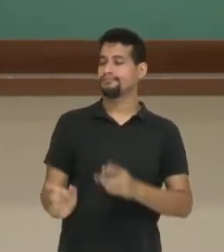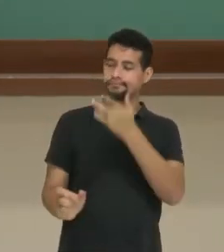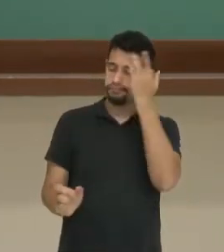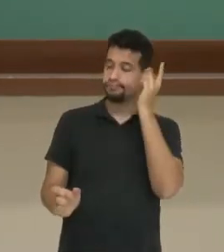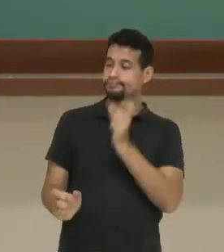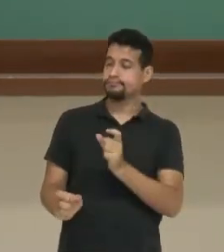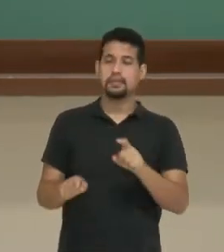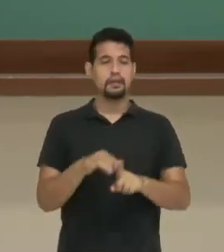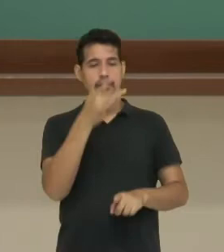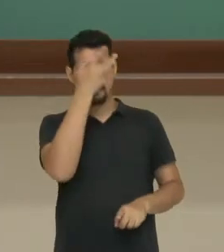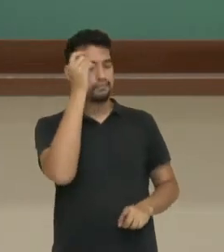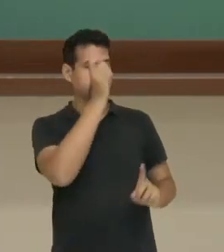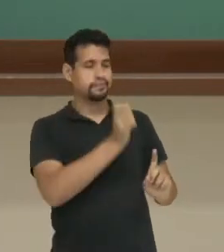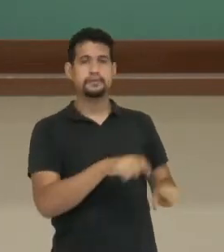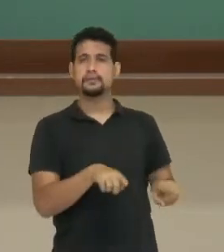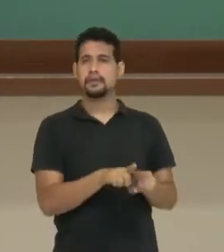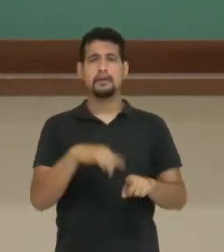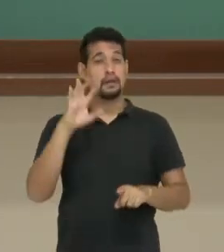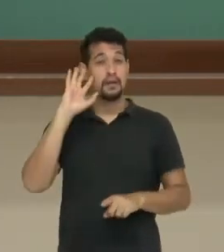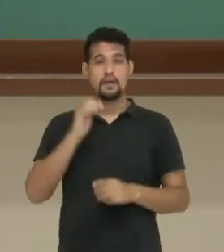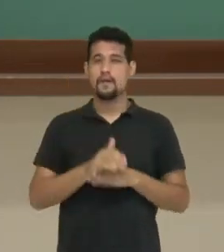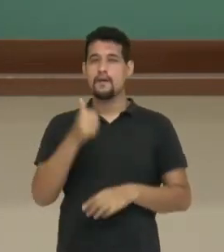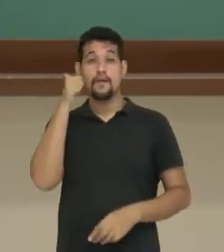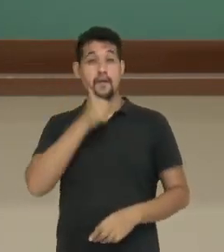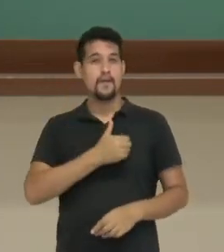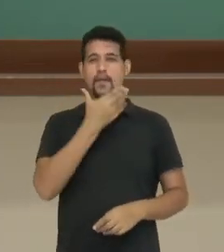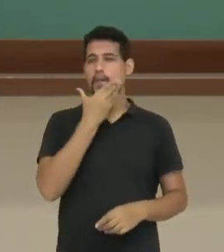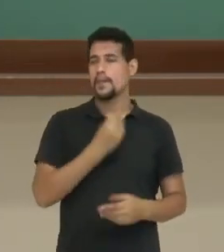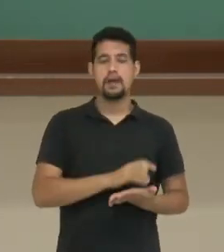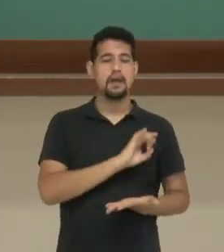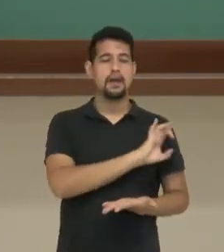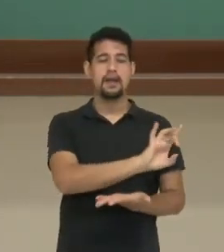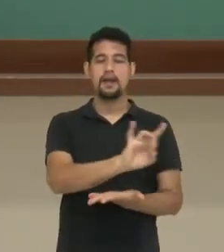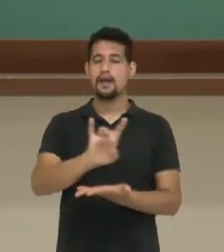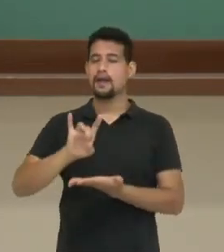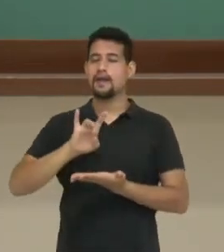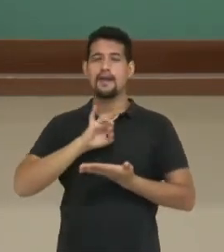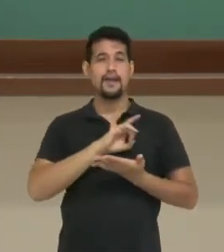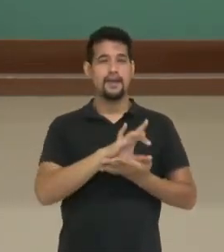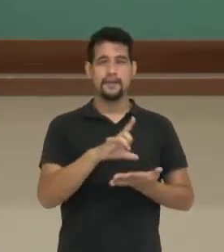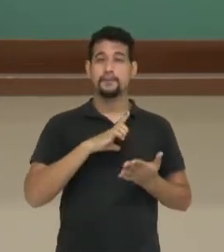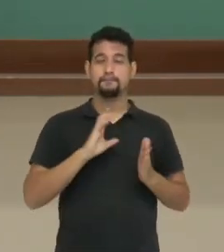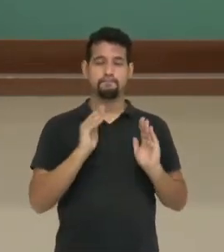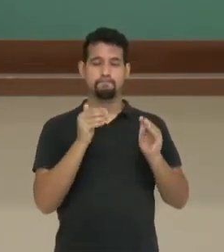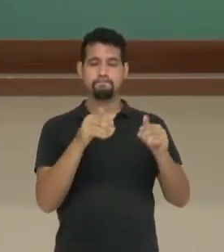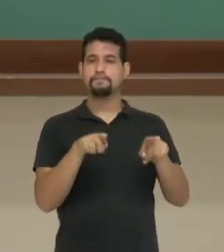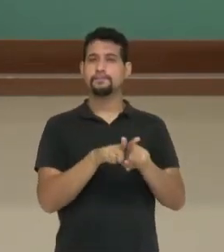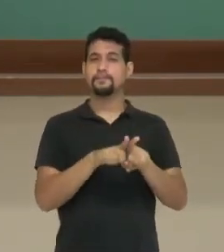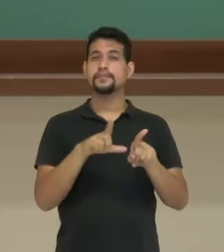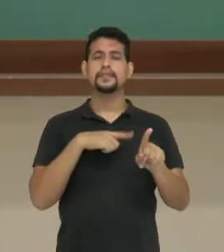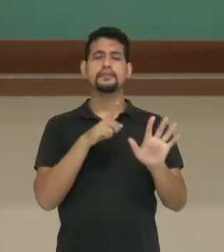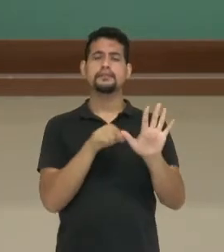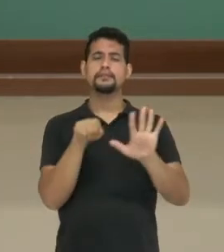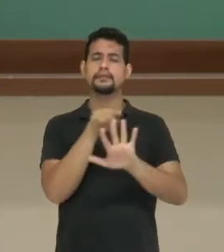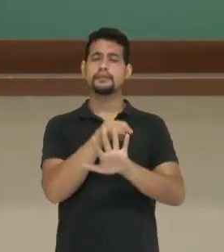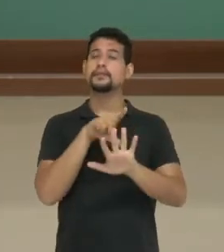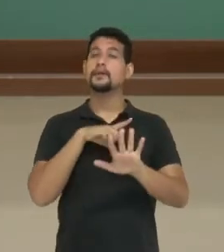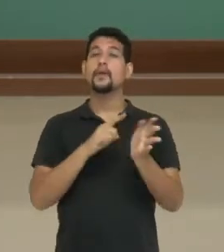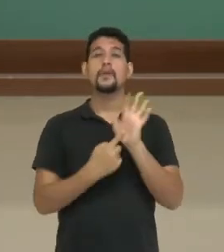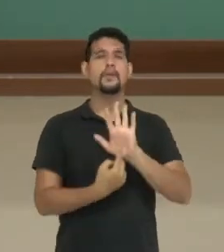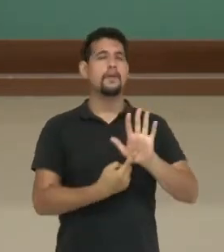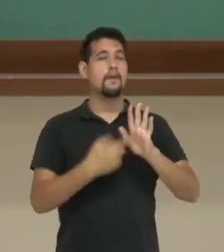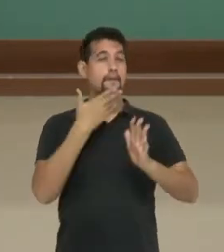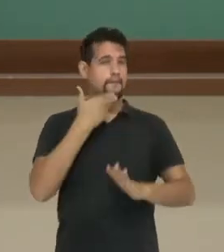outro. Né? Categorias feminino e masculino, cada uma dentro das suas especificidades para que se exprima